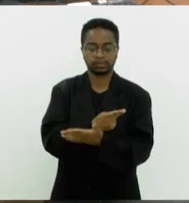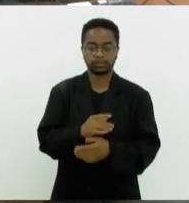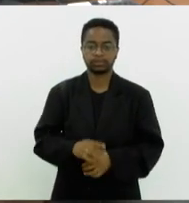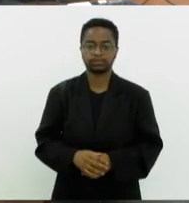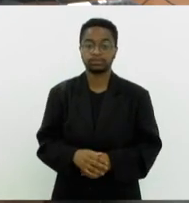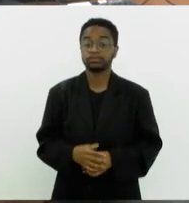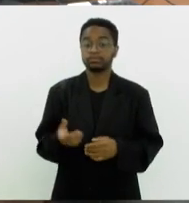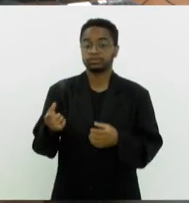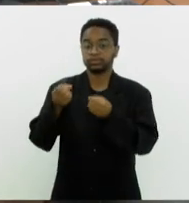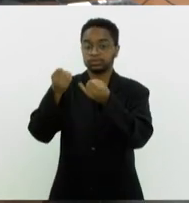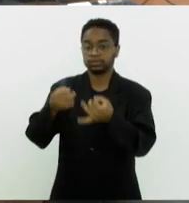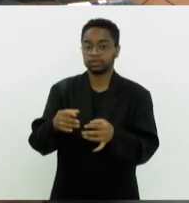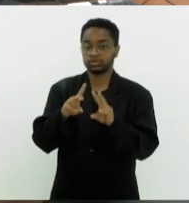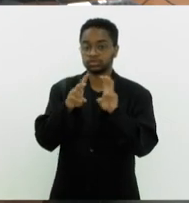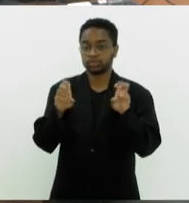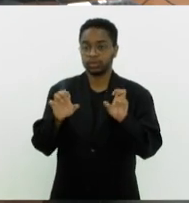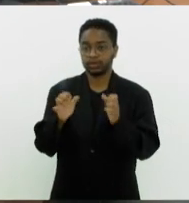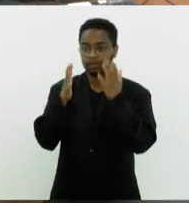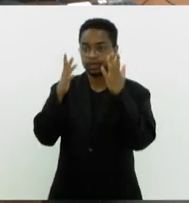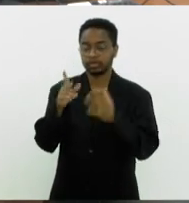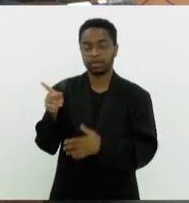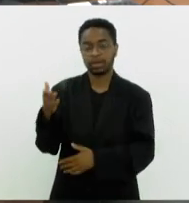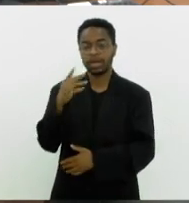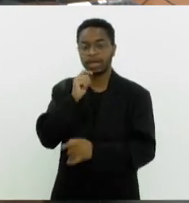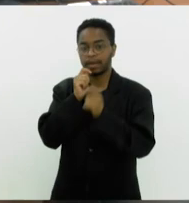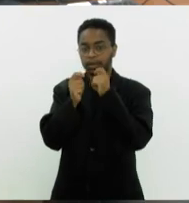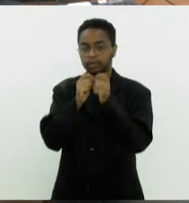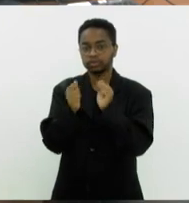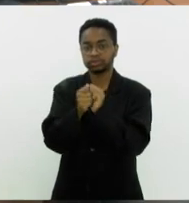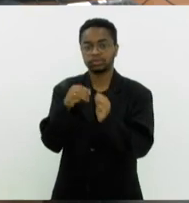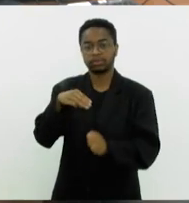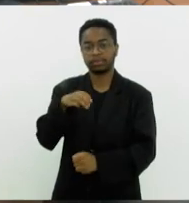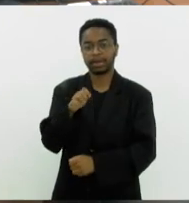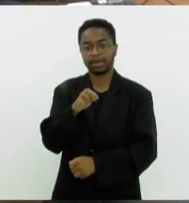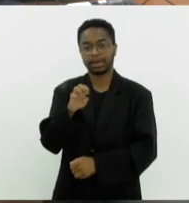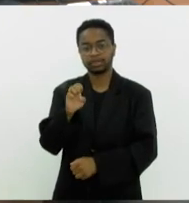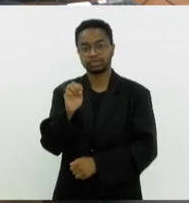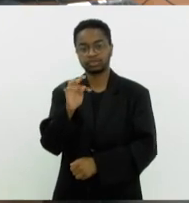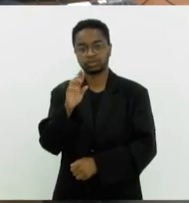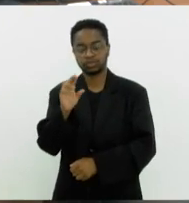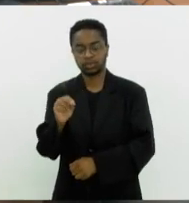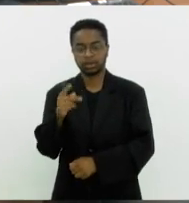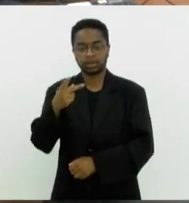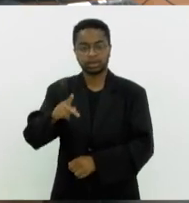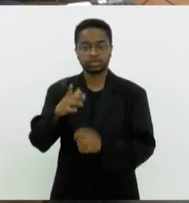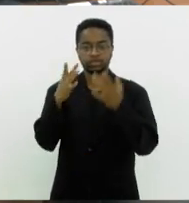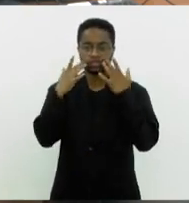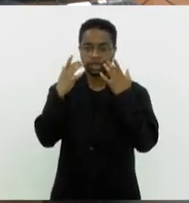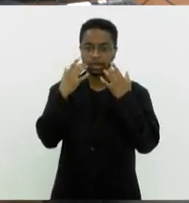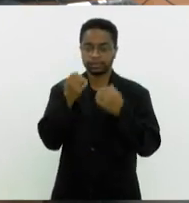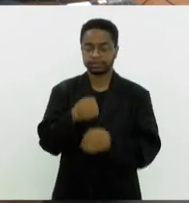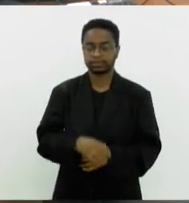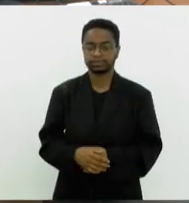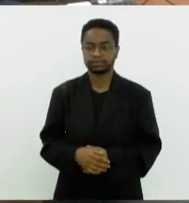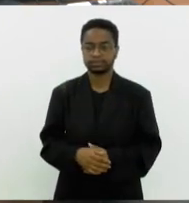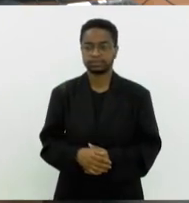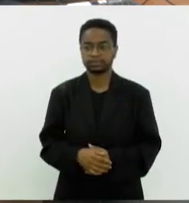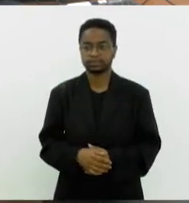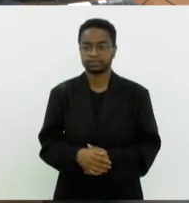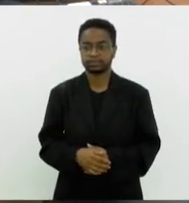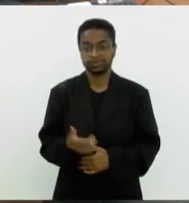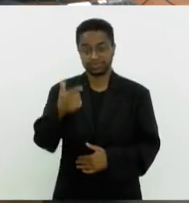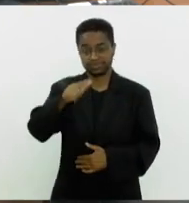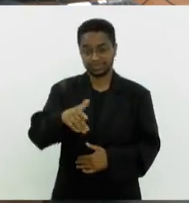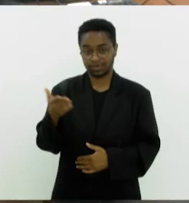evento, o repórter Paulo Vitor Viviani está ao lado do maestro titular da Orquestra Sinfônica do Teatro, Felipe Prazeres. Com você de